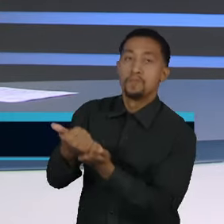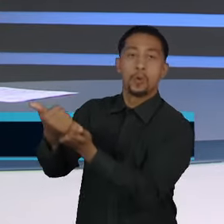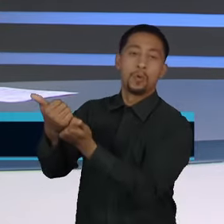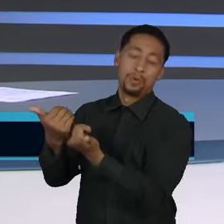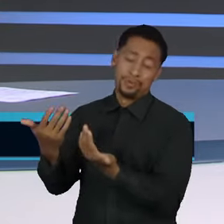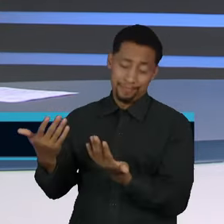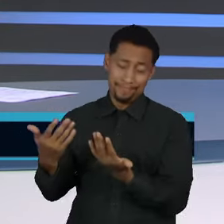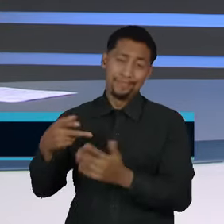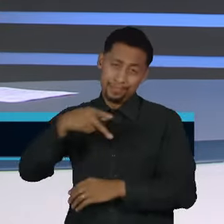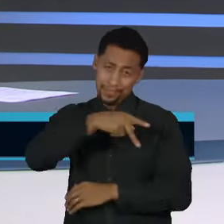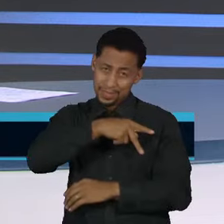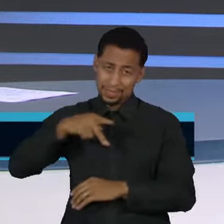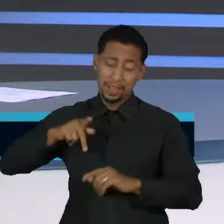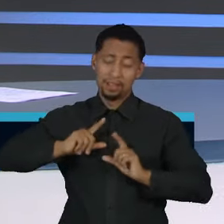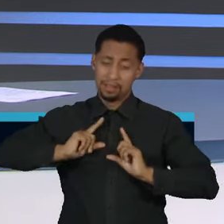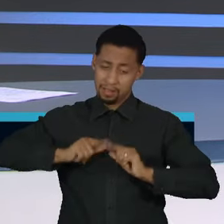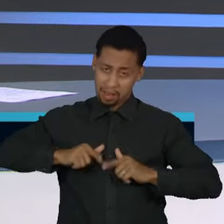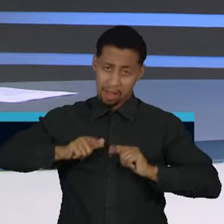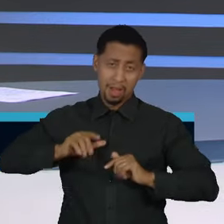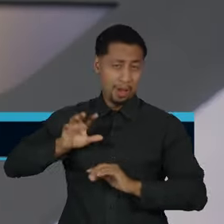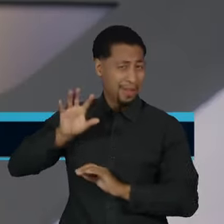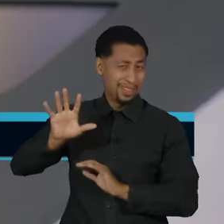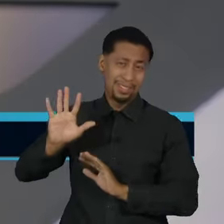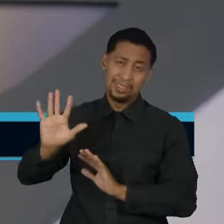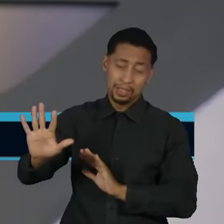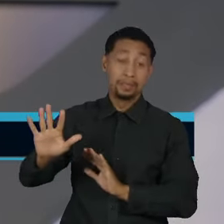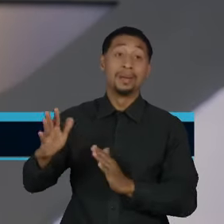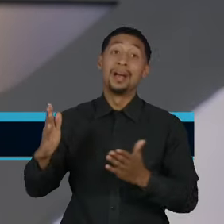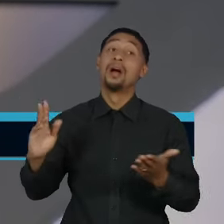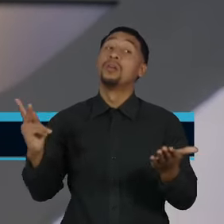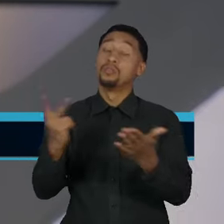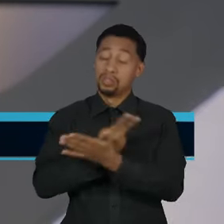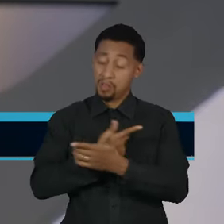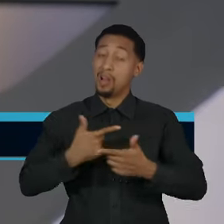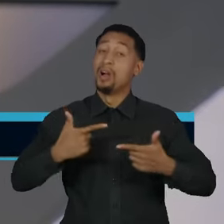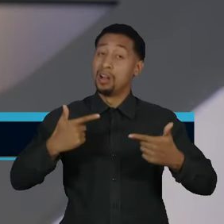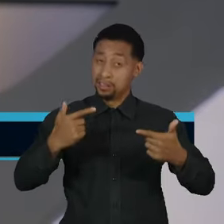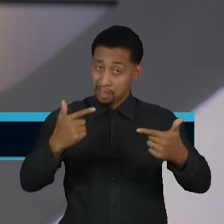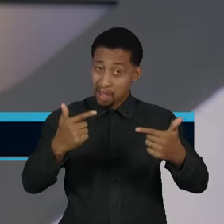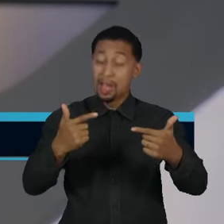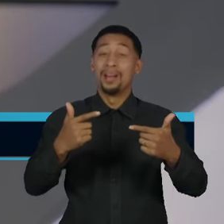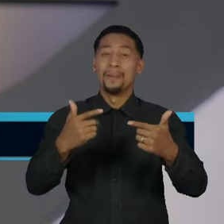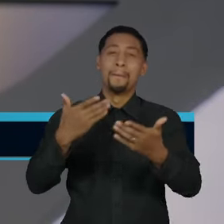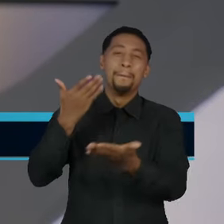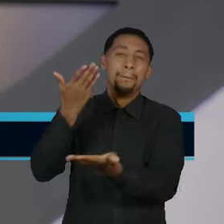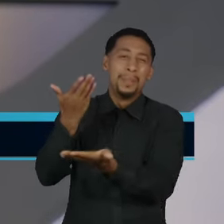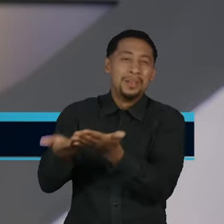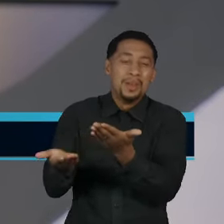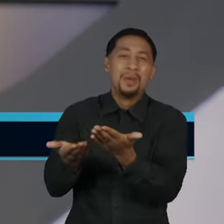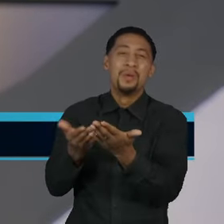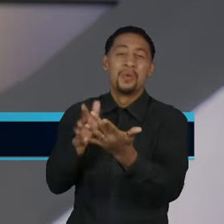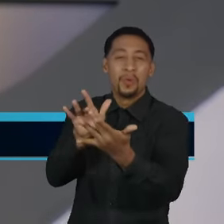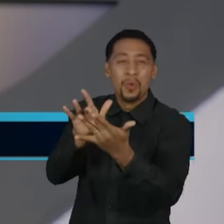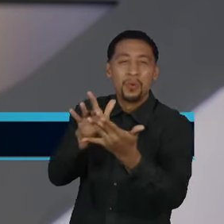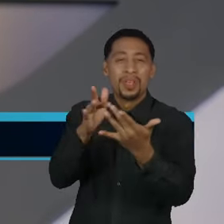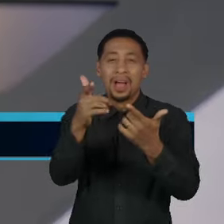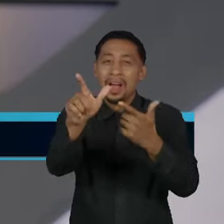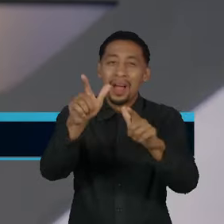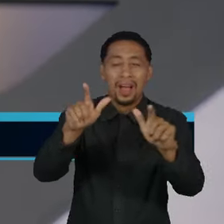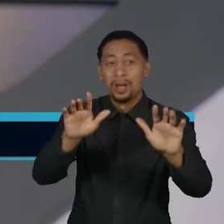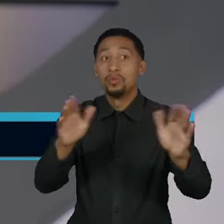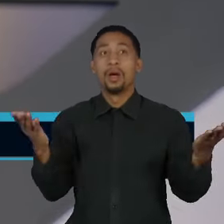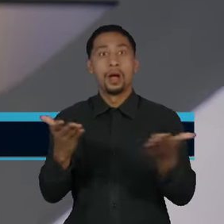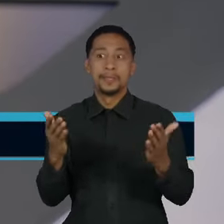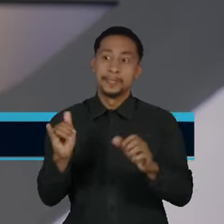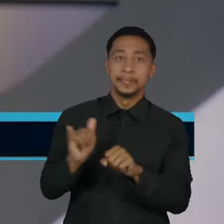um político que está cada vez mais isolado e ele está buscando esses apoios,